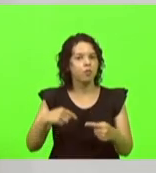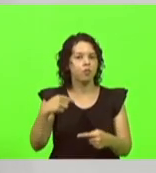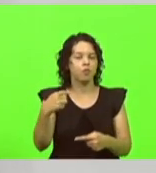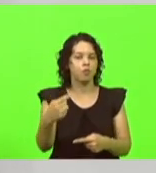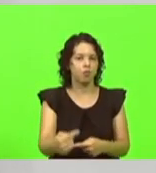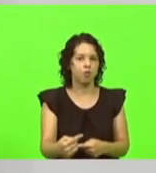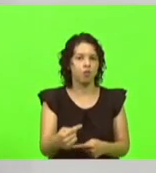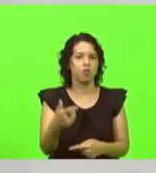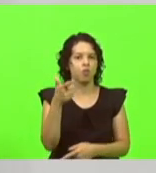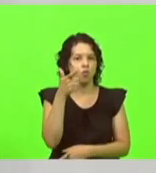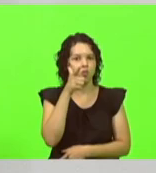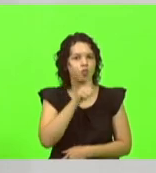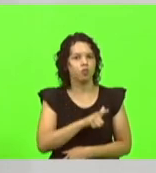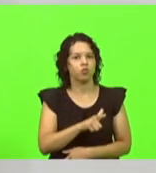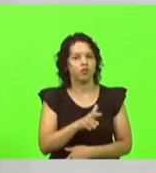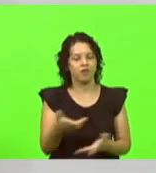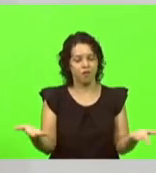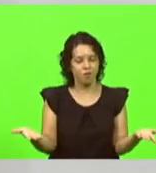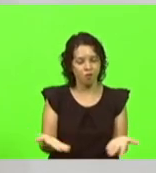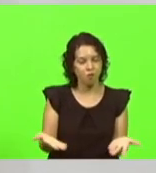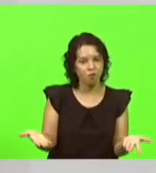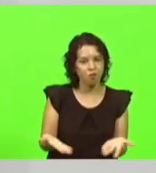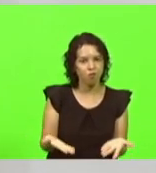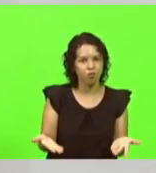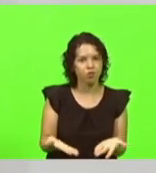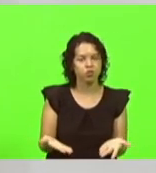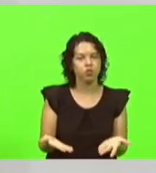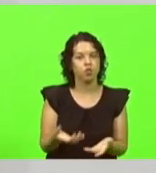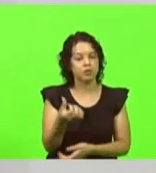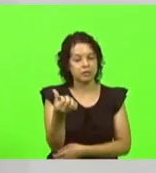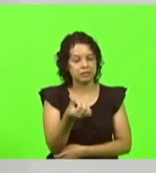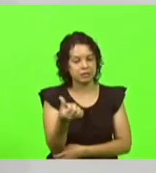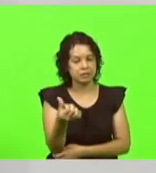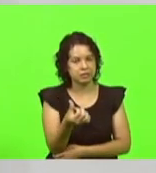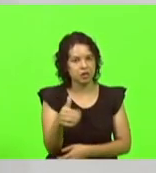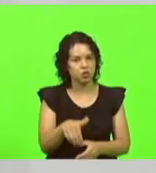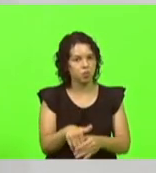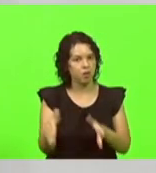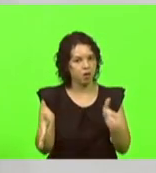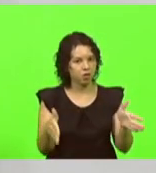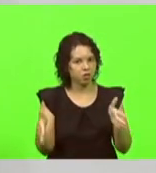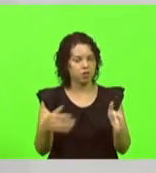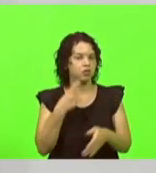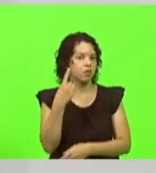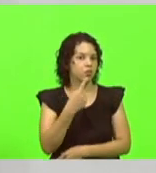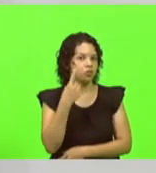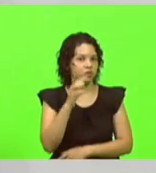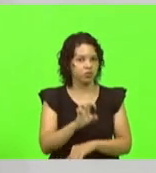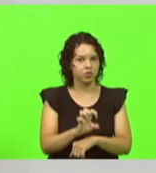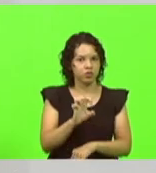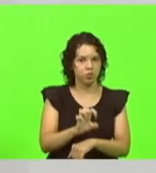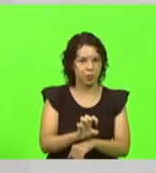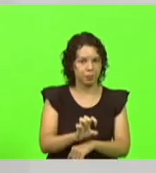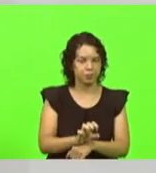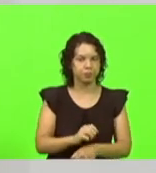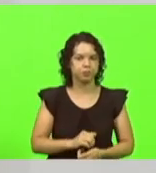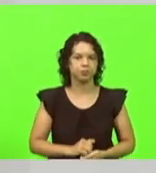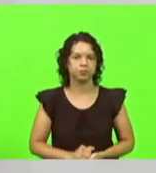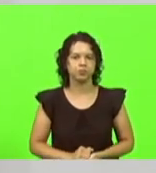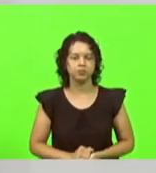chegar no dia de hoje com o 6º mandato de deputado estadual.